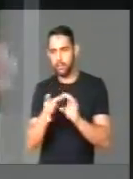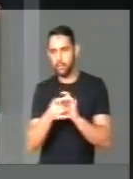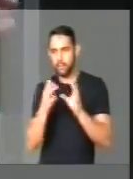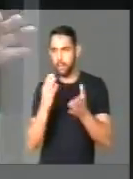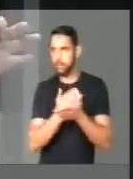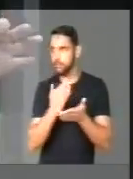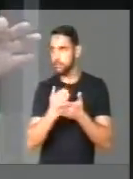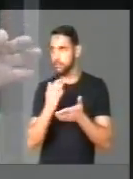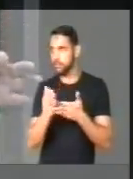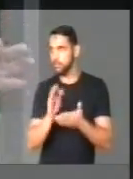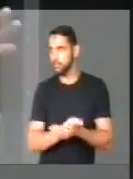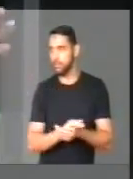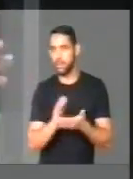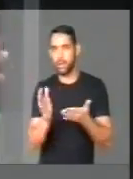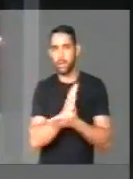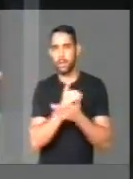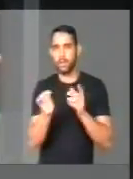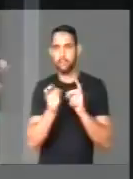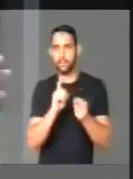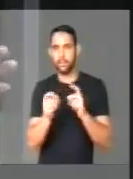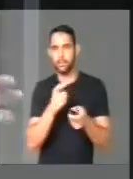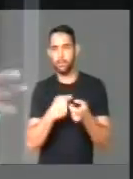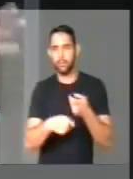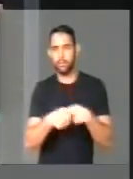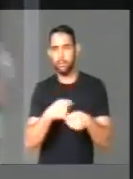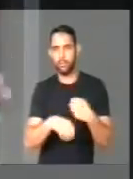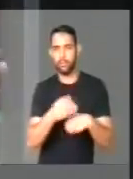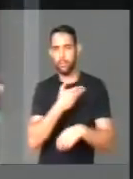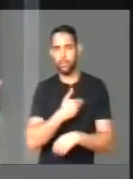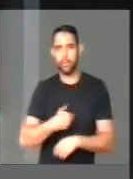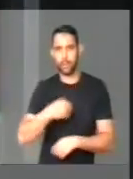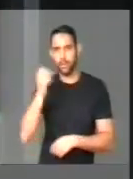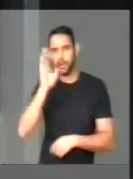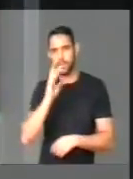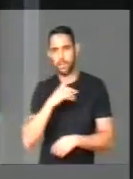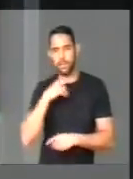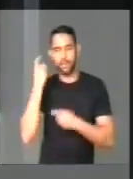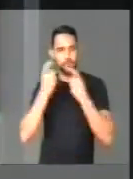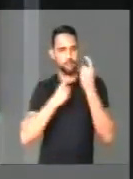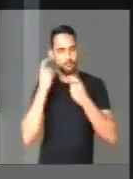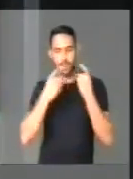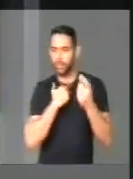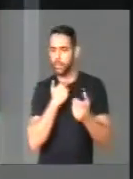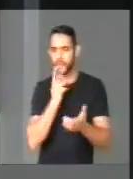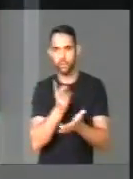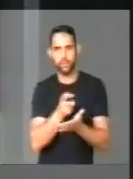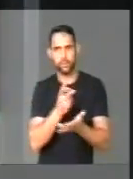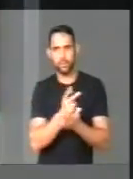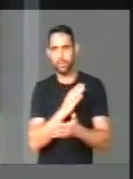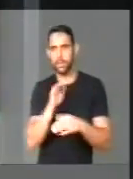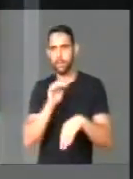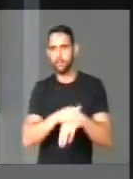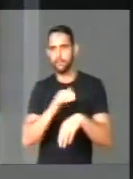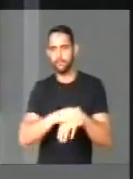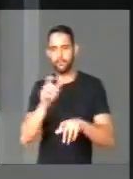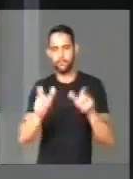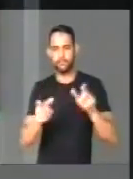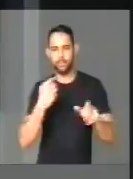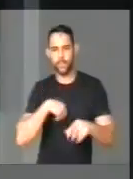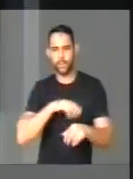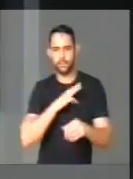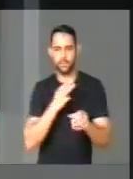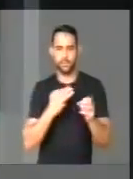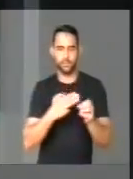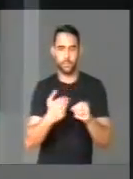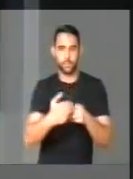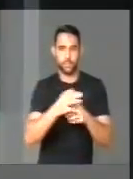uma loucura. A administração pública brasileira é louca, não pode continuar desse jeito, nós temos que dar mais autonomia aos nossos